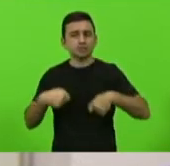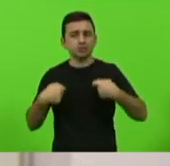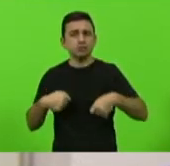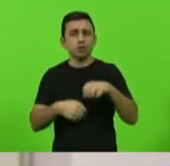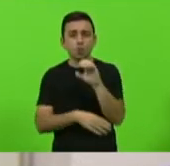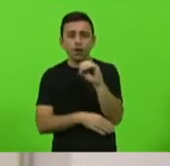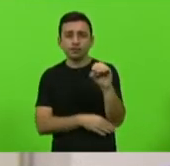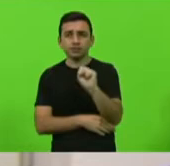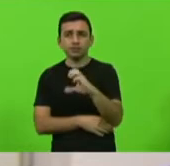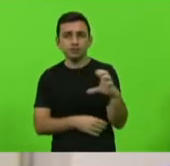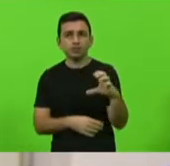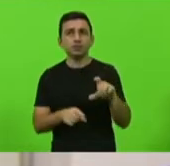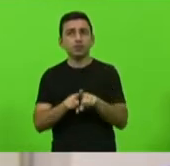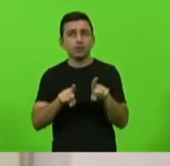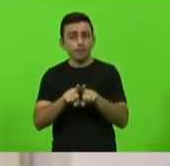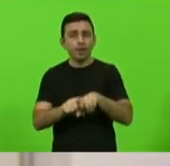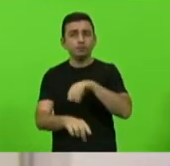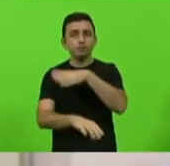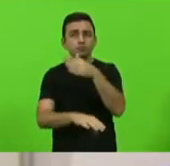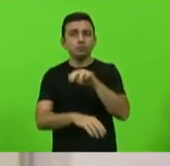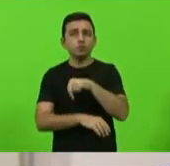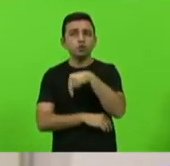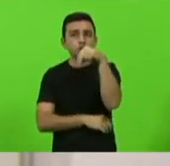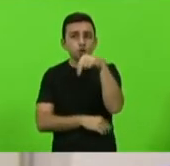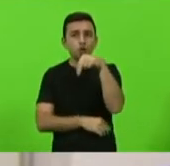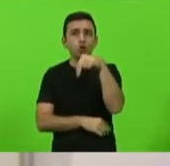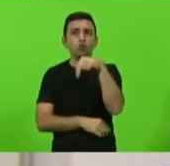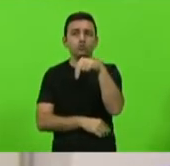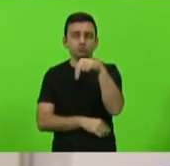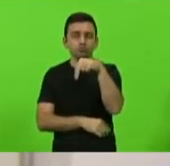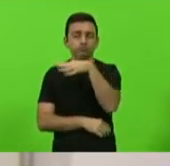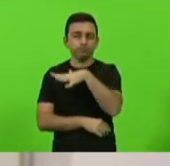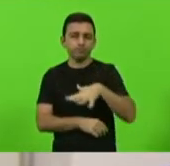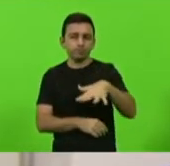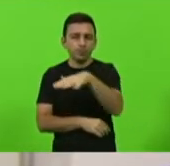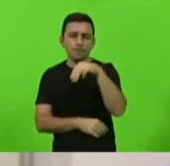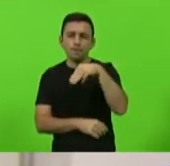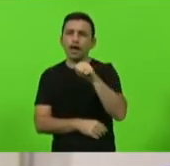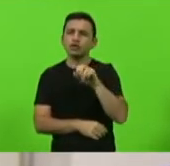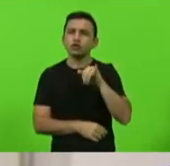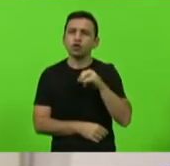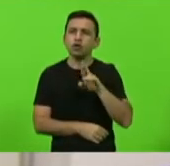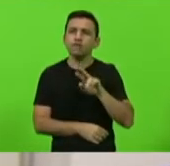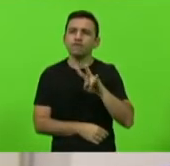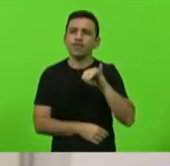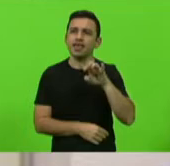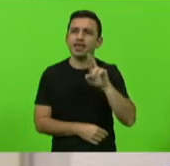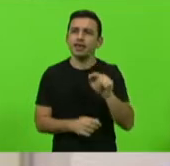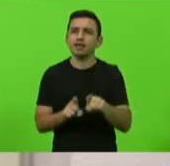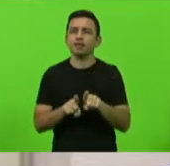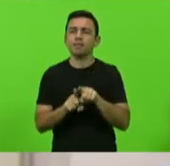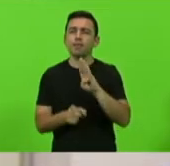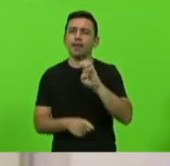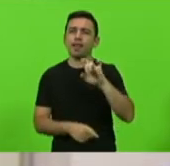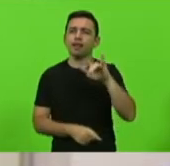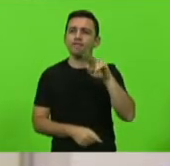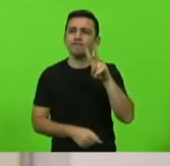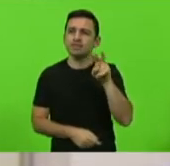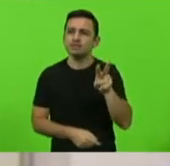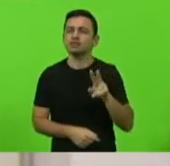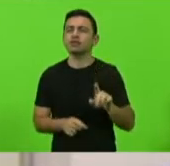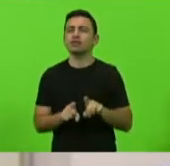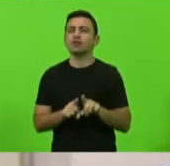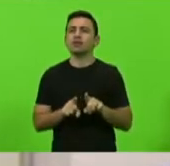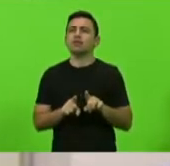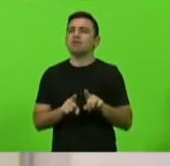no oeste, no Planalto Norte também, na região do Planalto Norte, Major Vieira, em Bela Vista do Todo, em toda a região